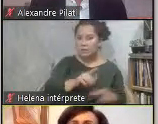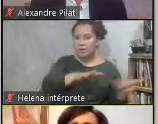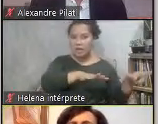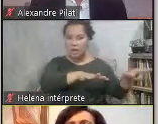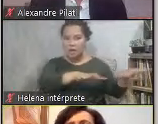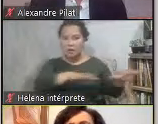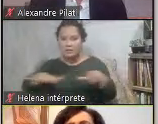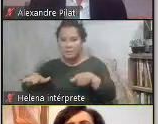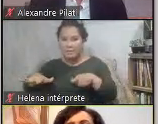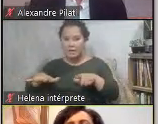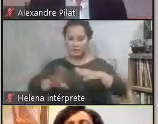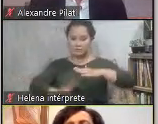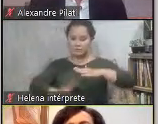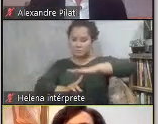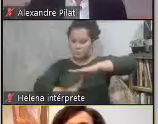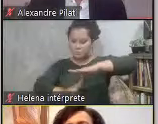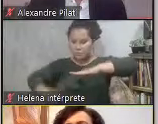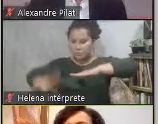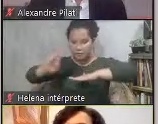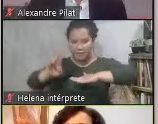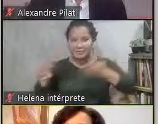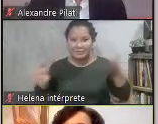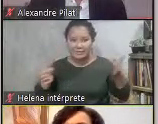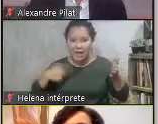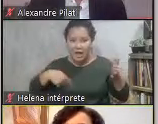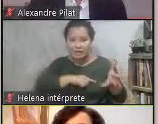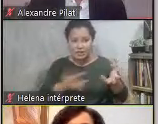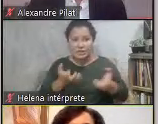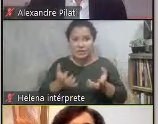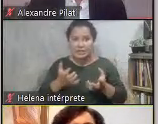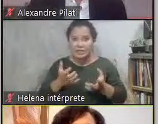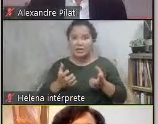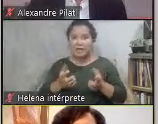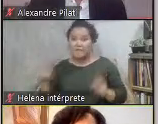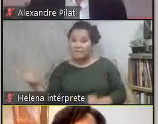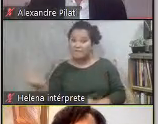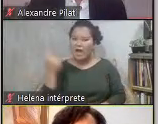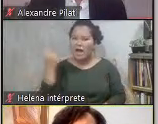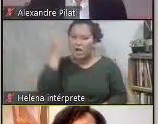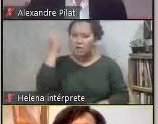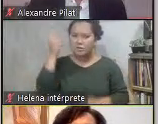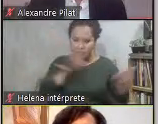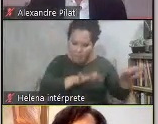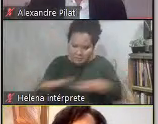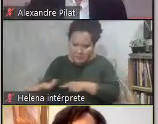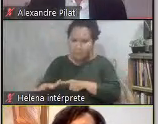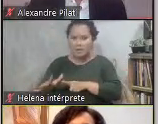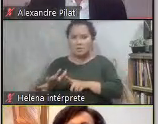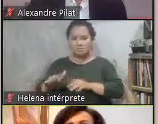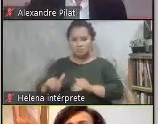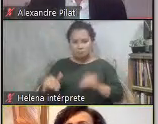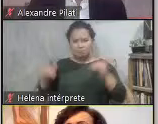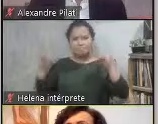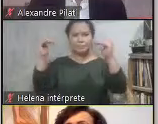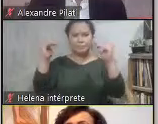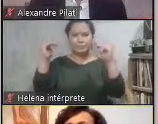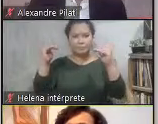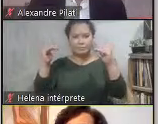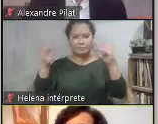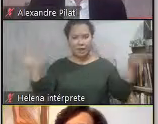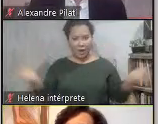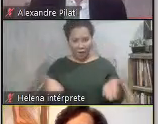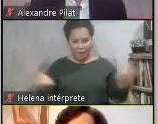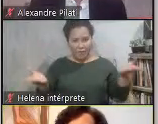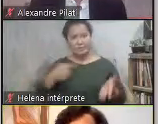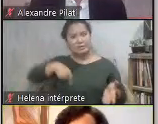relevante socialmente à altura da Universidade de Darcy Ribeiro e Anísio Teixeira. Hoje, olhando para a